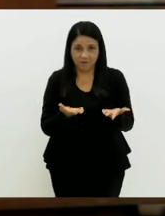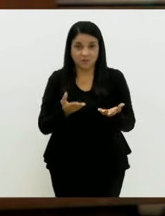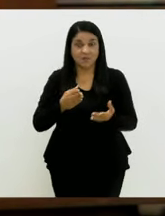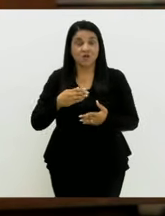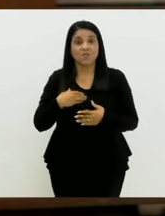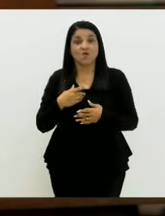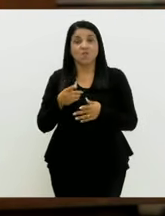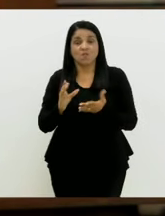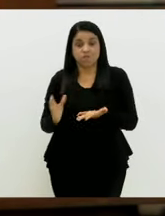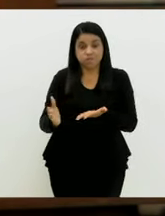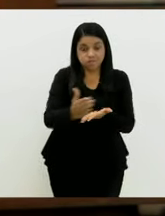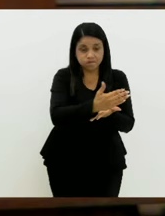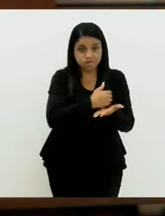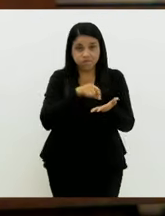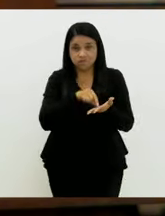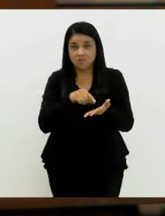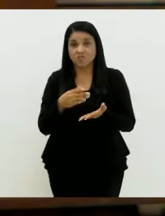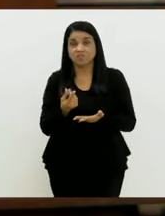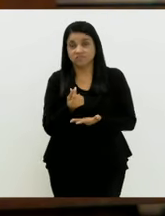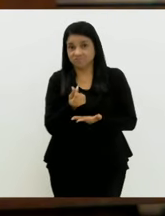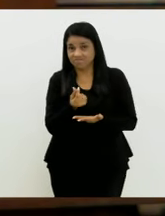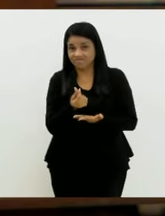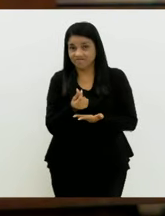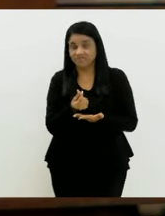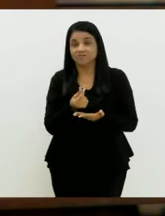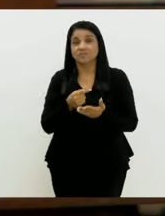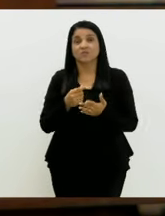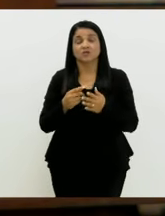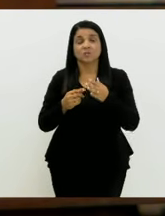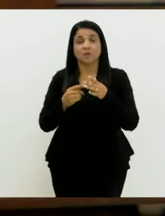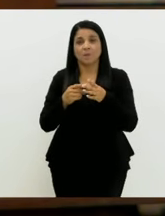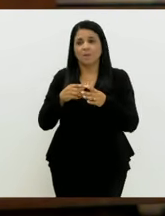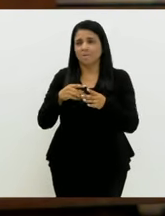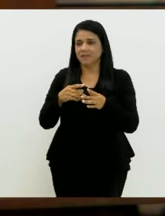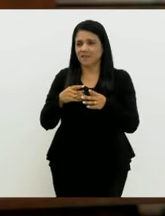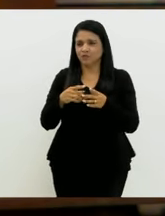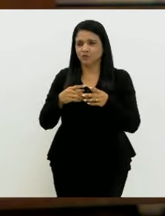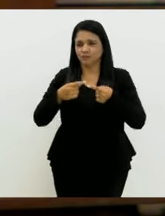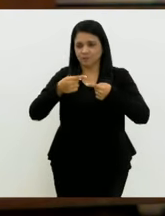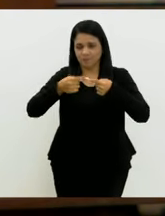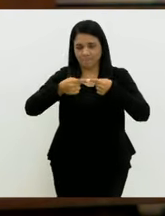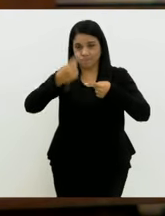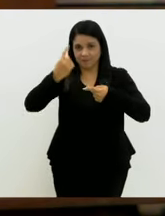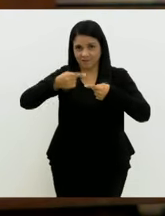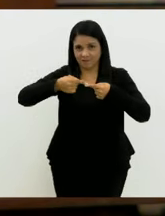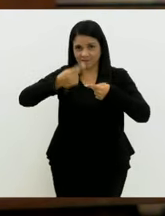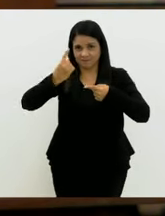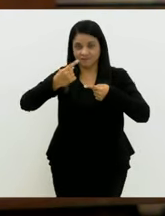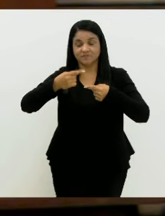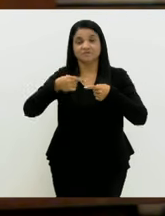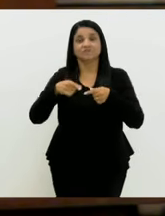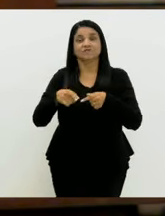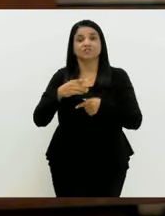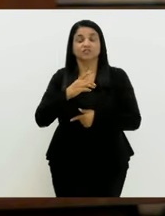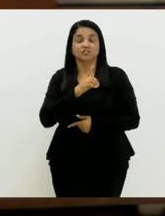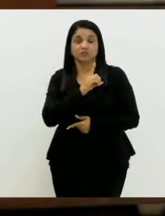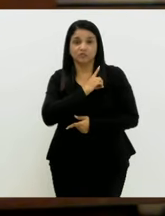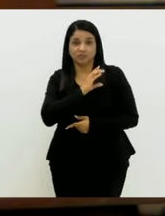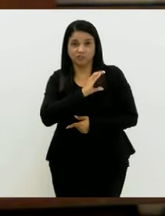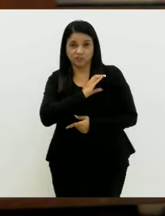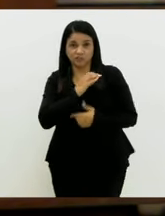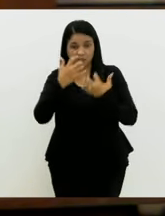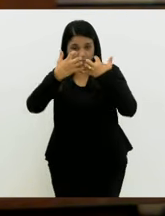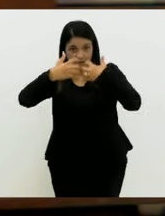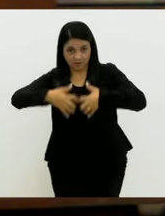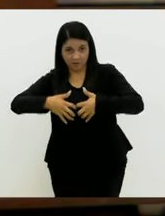primeiro posto, na primeira praça de pedágio na altura de Caxias, que corta o trecho de Petrópolis, chegando